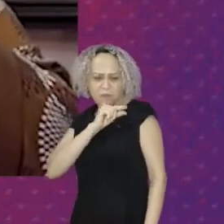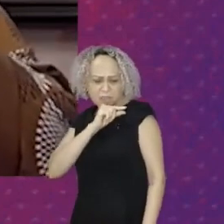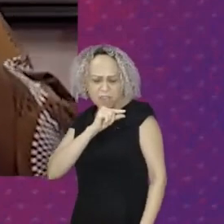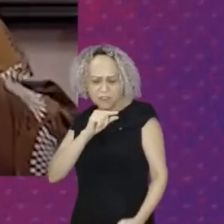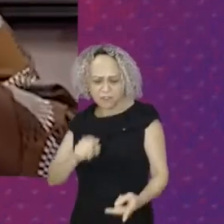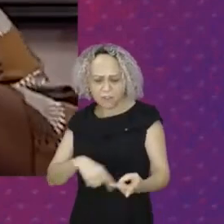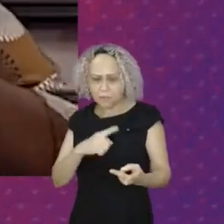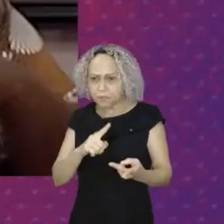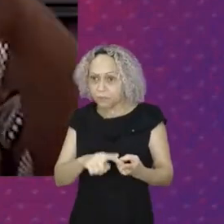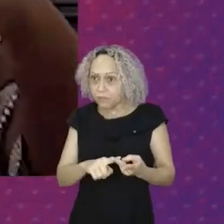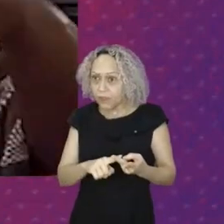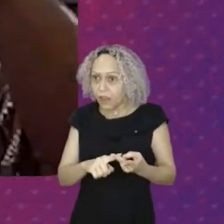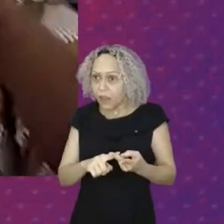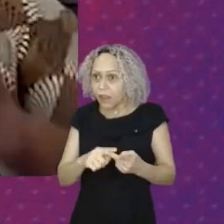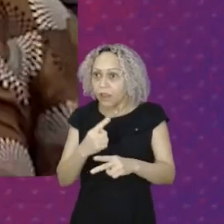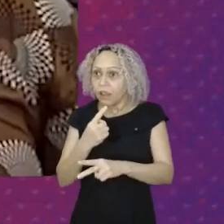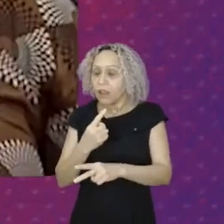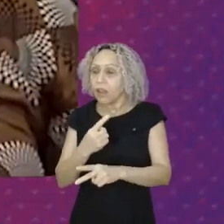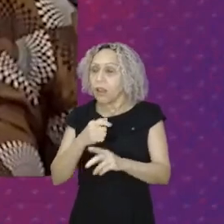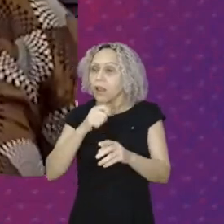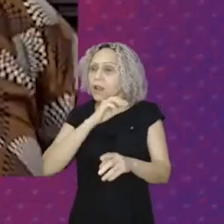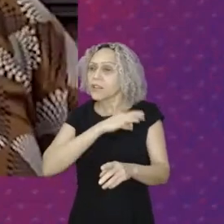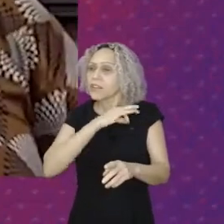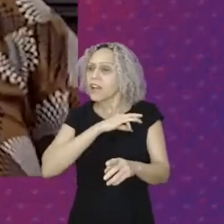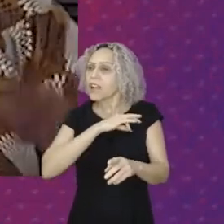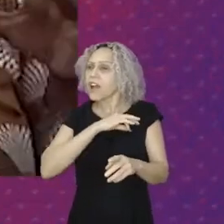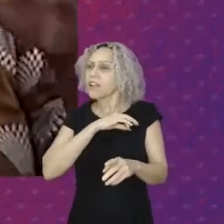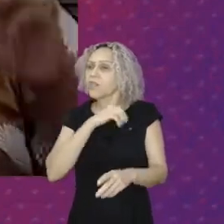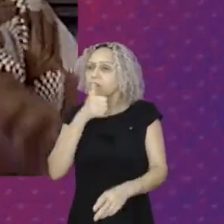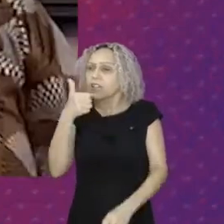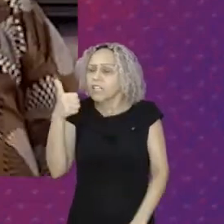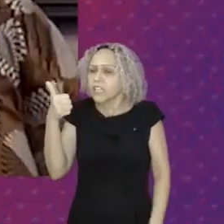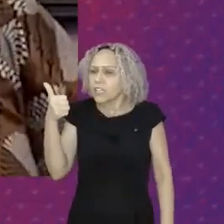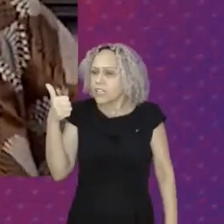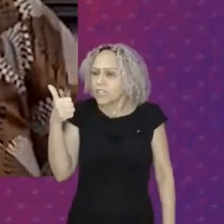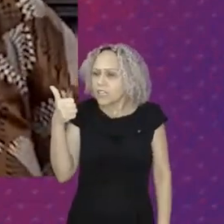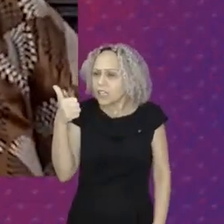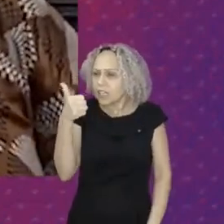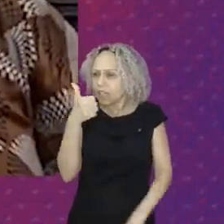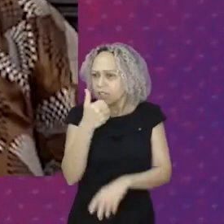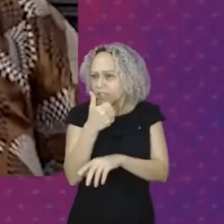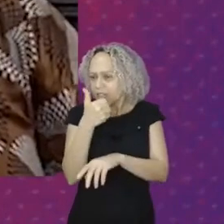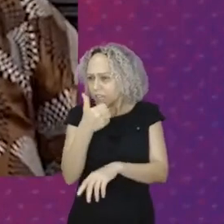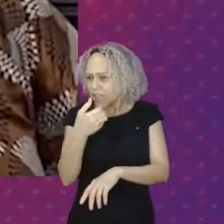ia quebrar, porque a gente ia pagar as trabalhadoras domésticas um salário mínimo.